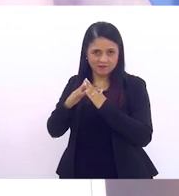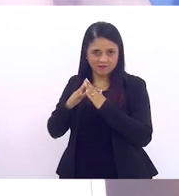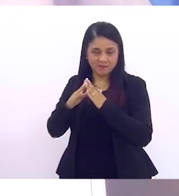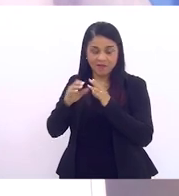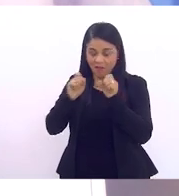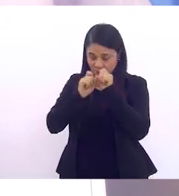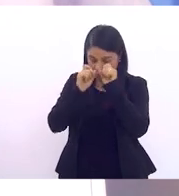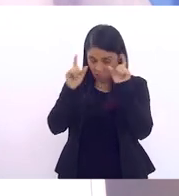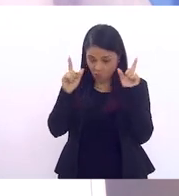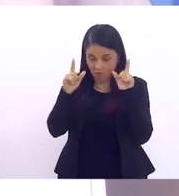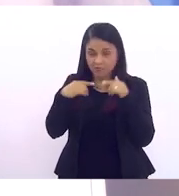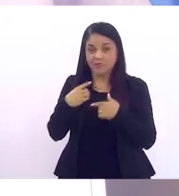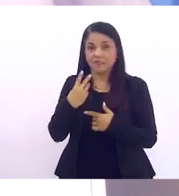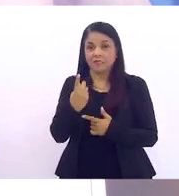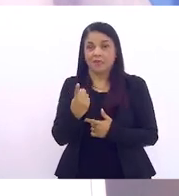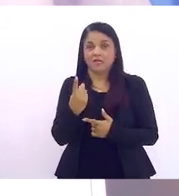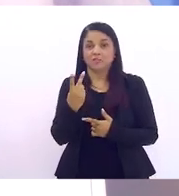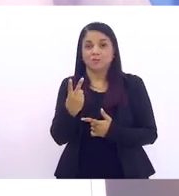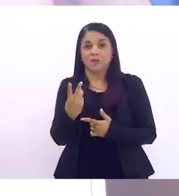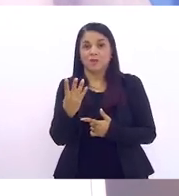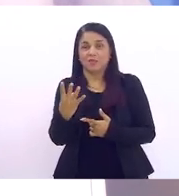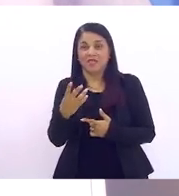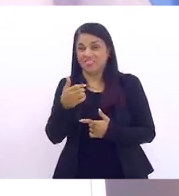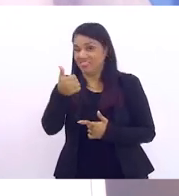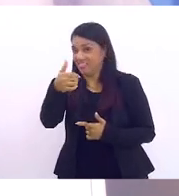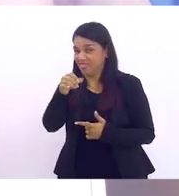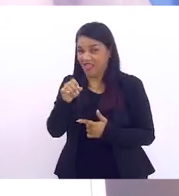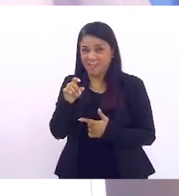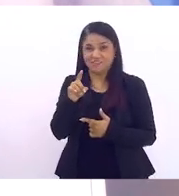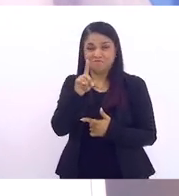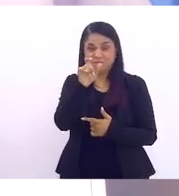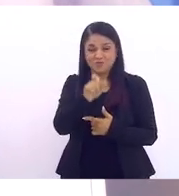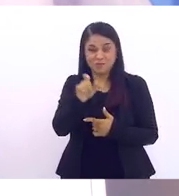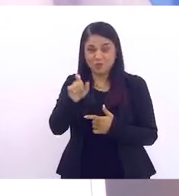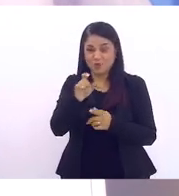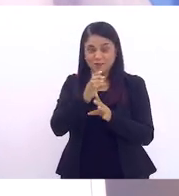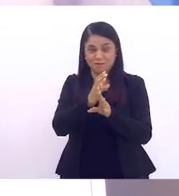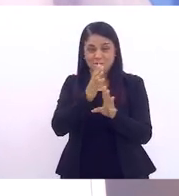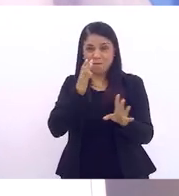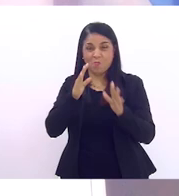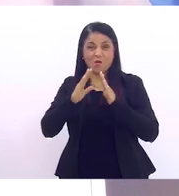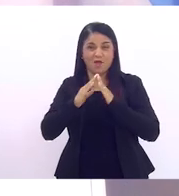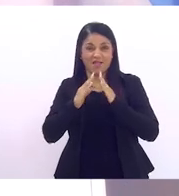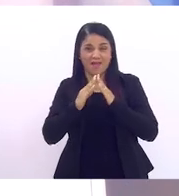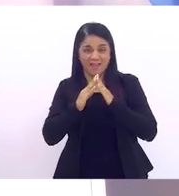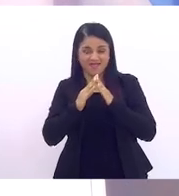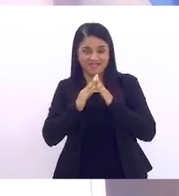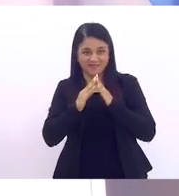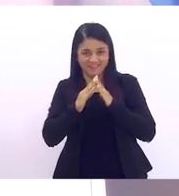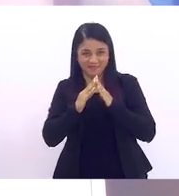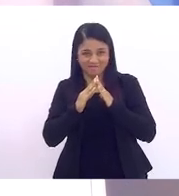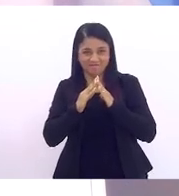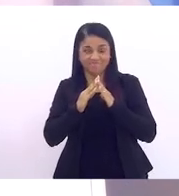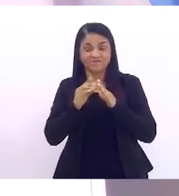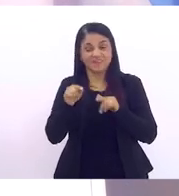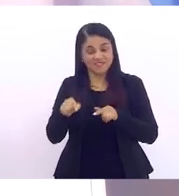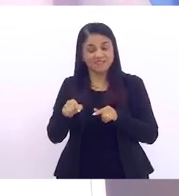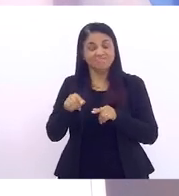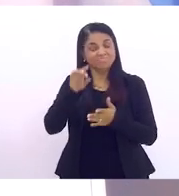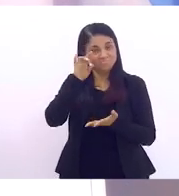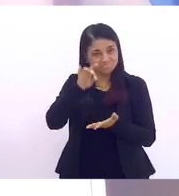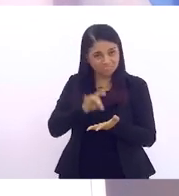acorda tem TRS 4 5 10 pessoas na porta E é aquele que verdadeiramente tem um termômetro